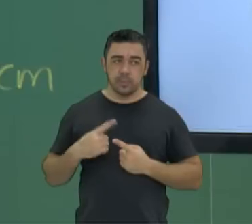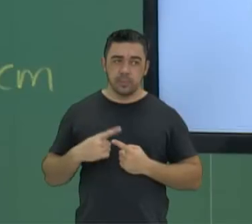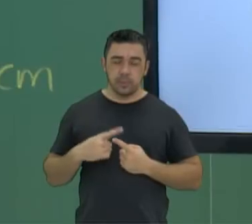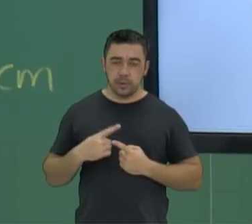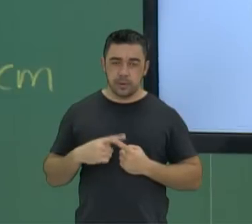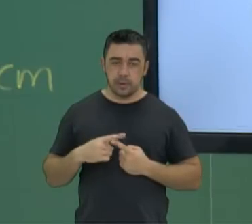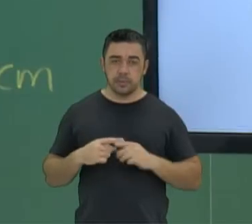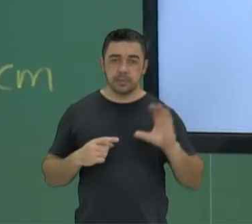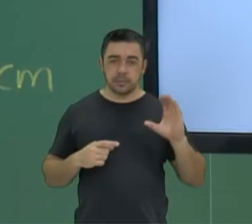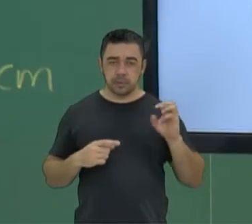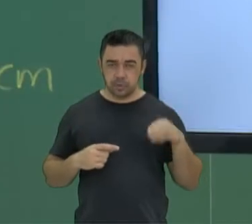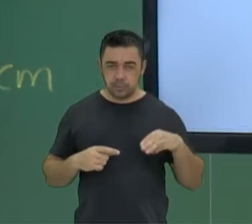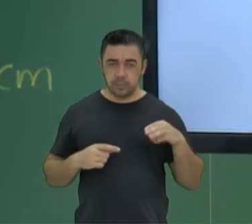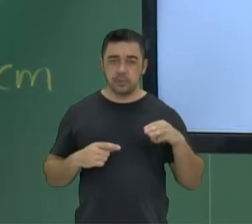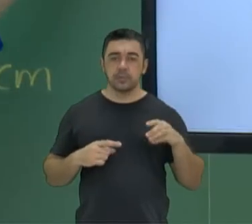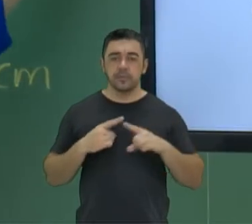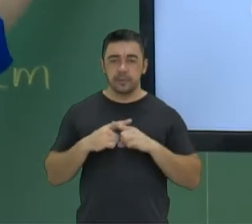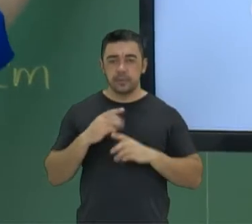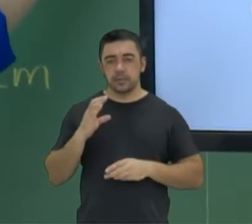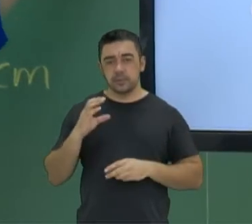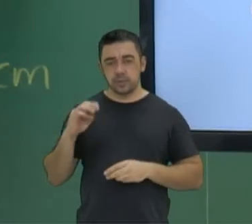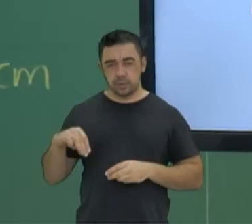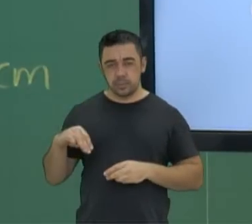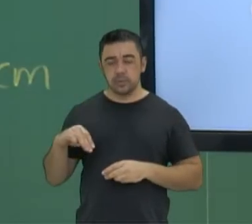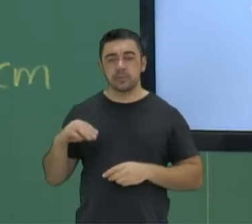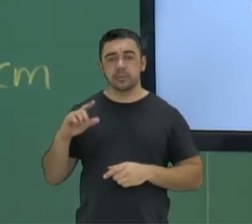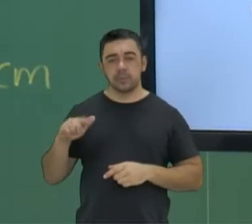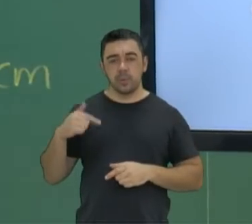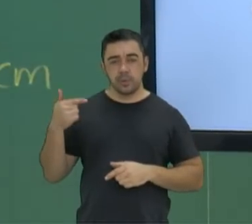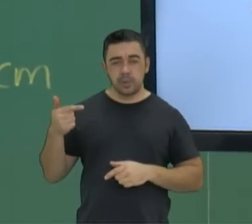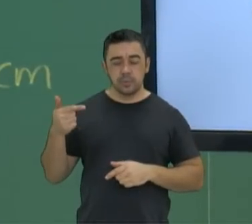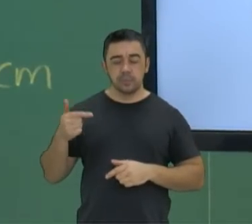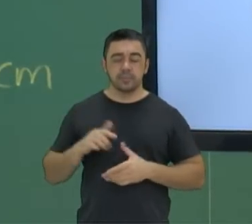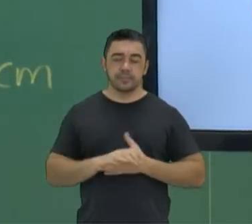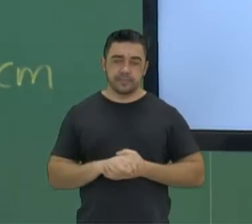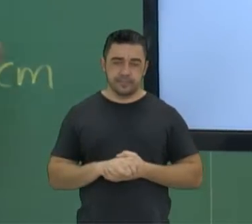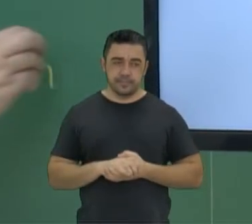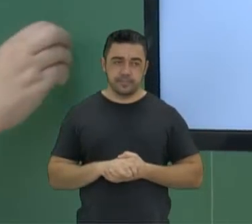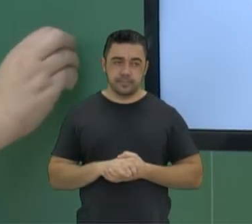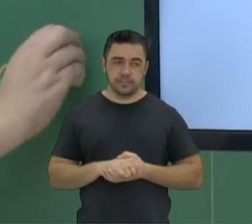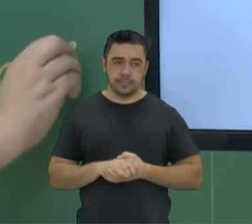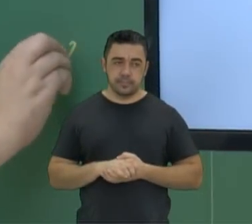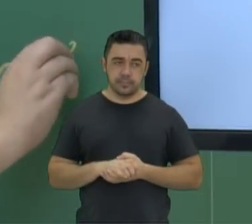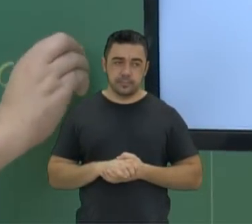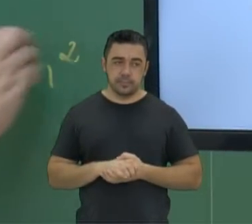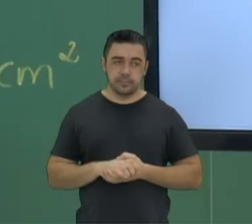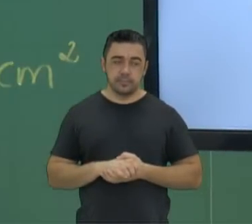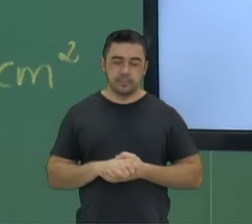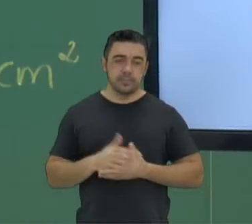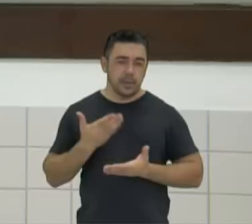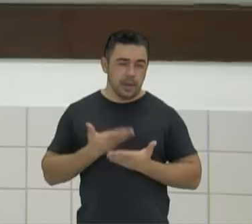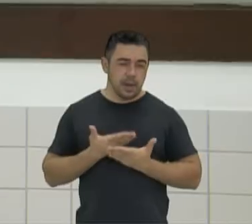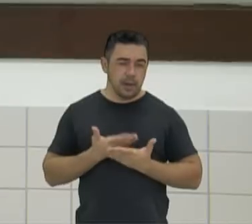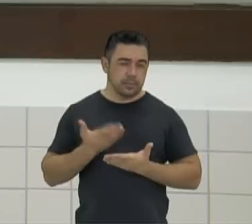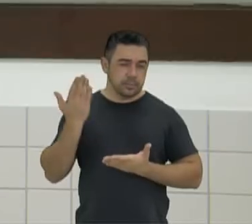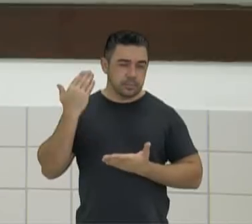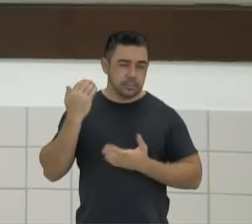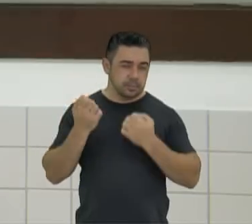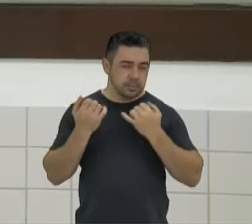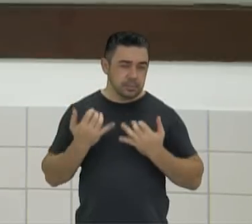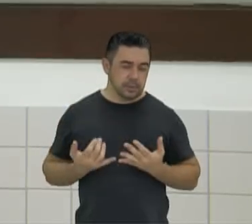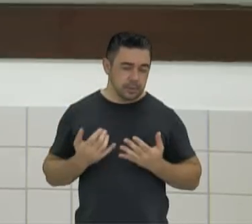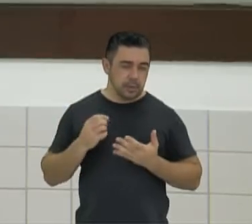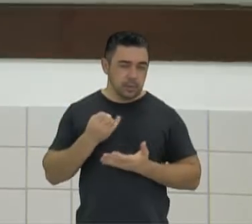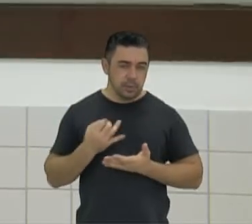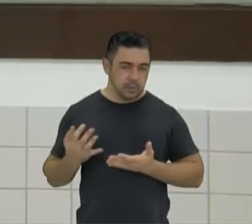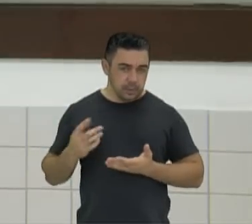ó, centímetro vezes centímetro vira centímetro quadrado. Lá da aula de potenciação, lembram